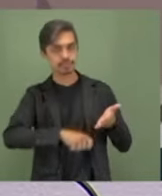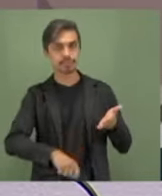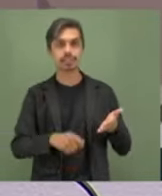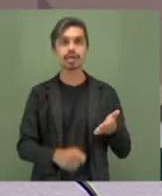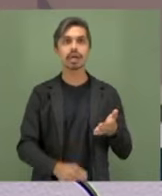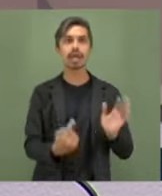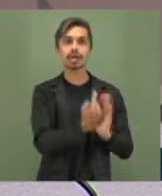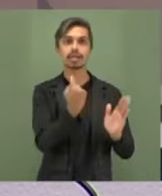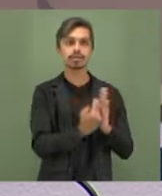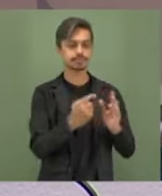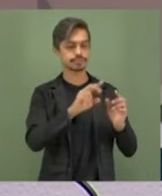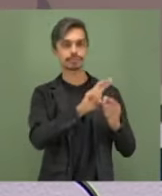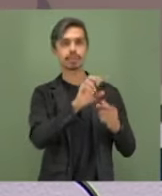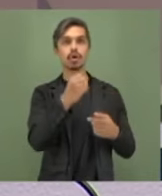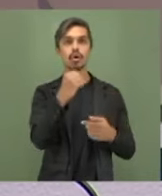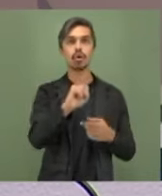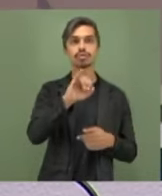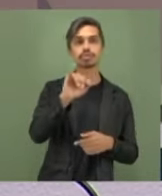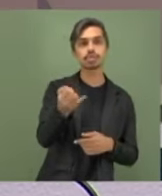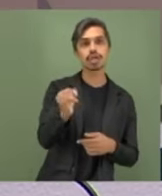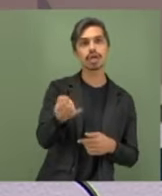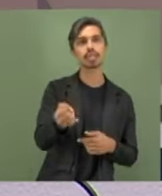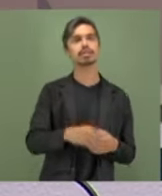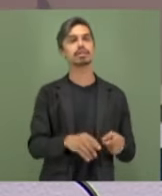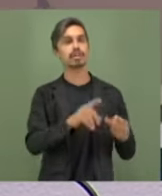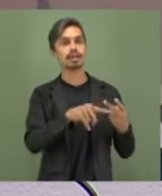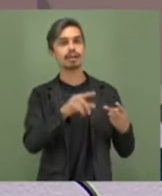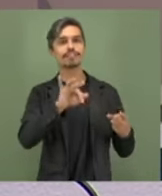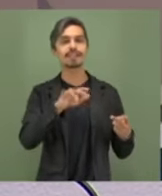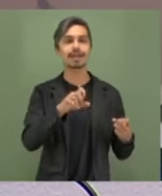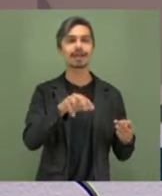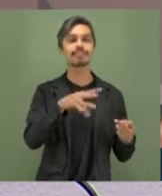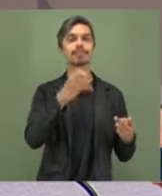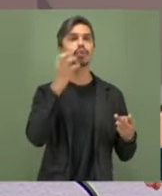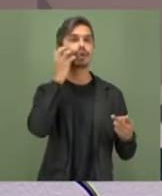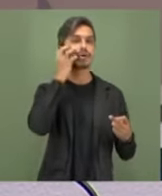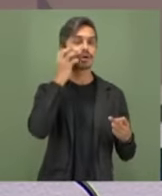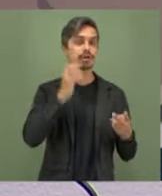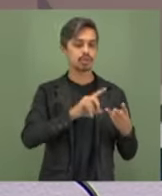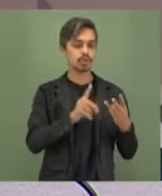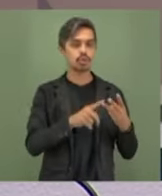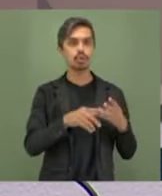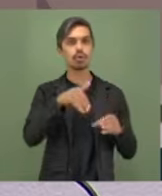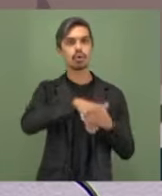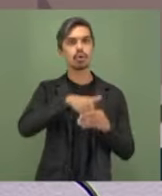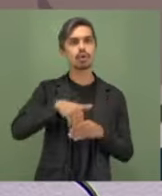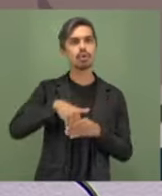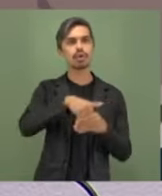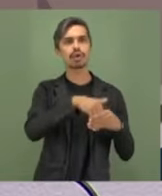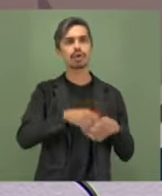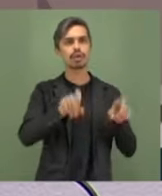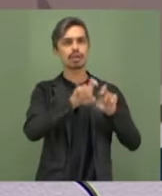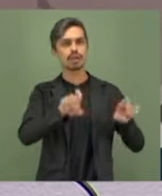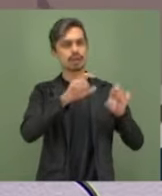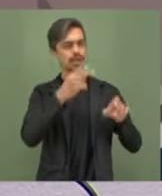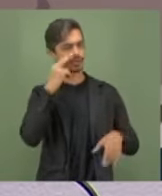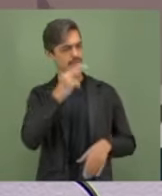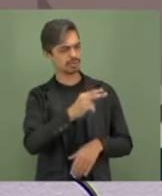alta. 8 de janeiro, de Flávio Dino, urnas eletrónicas. E eu estava a assistir aquilo de